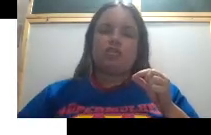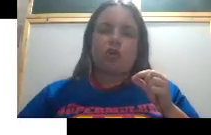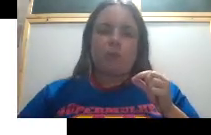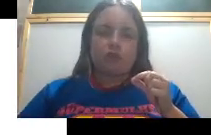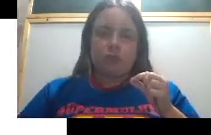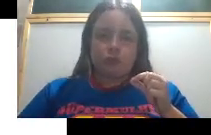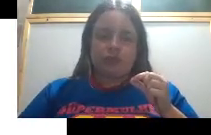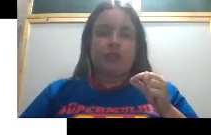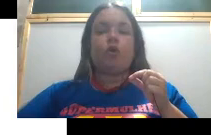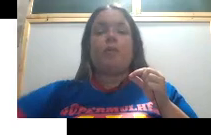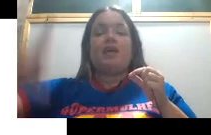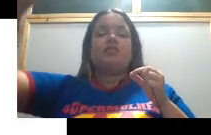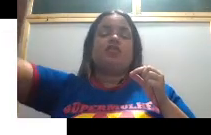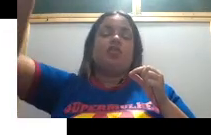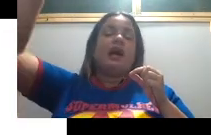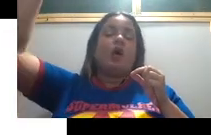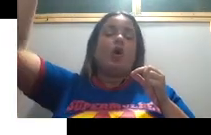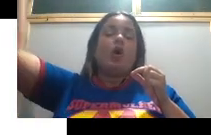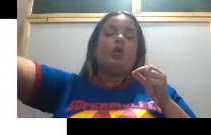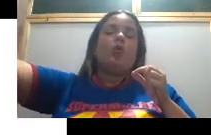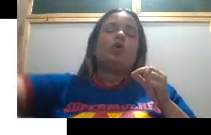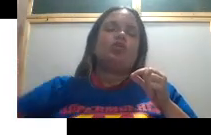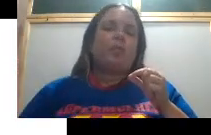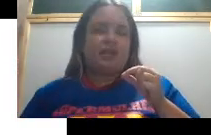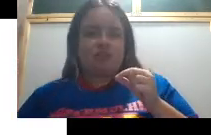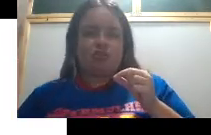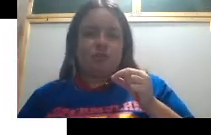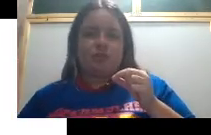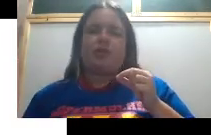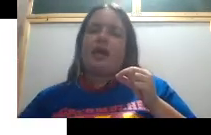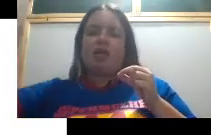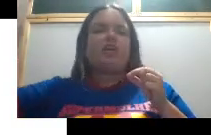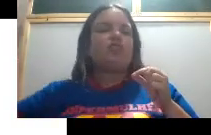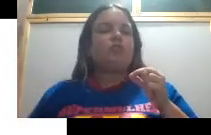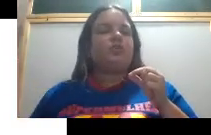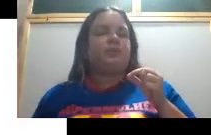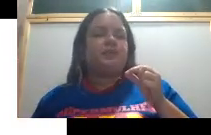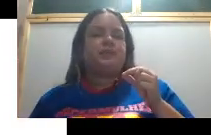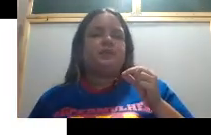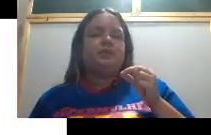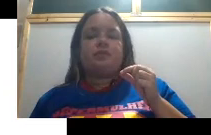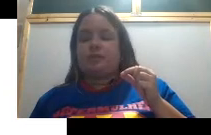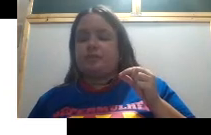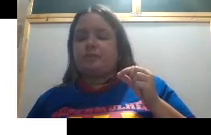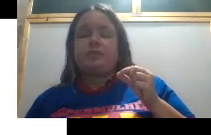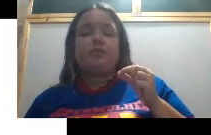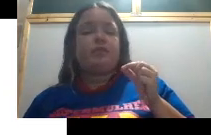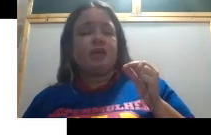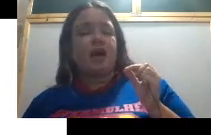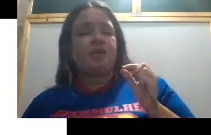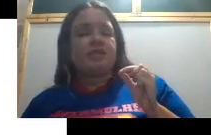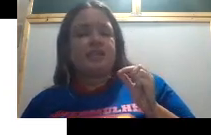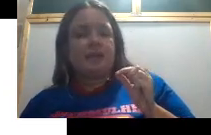e quando tem as copas do mundo o Brasil vai jogar com outros países ela vai junto ó